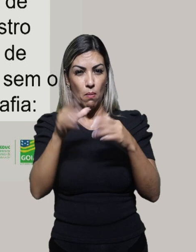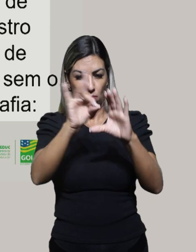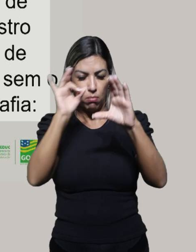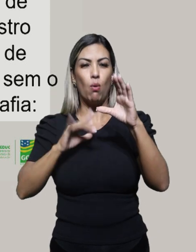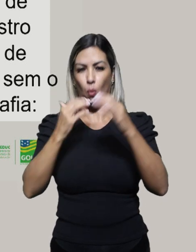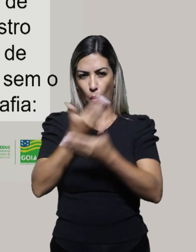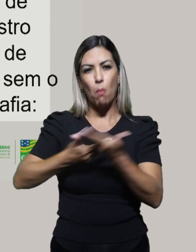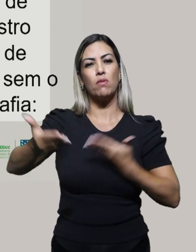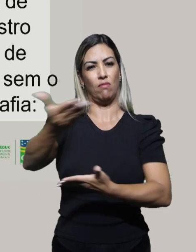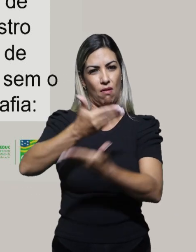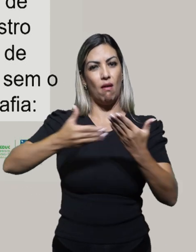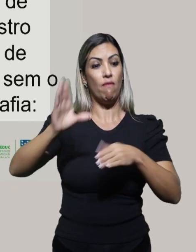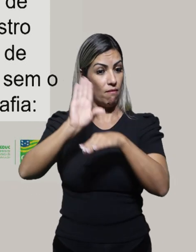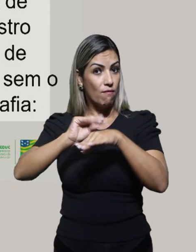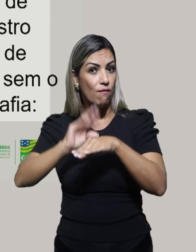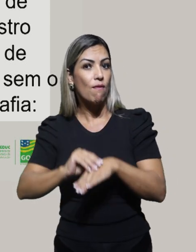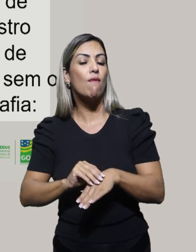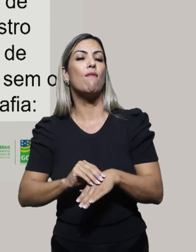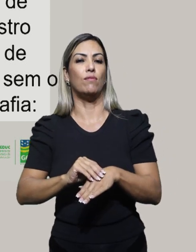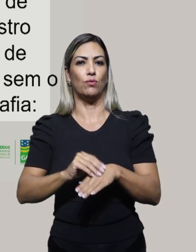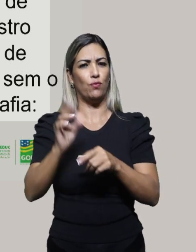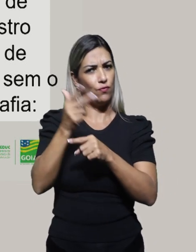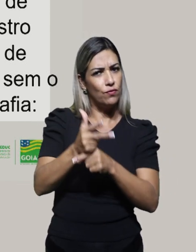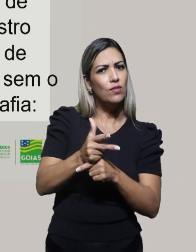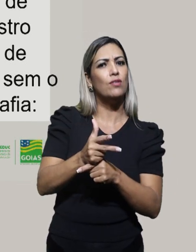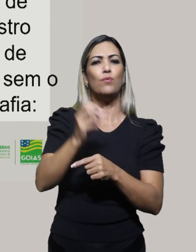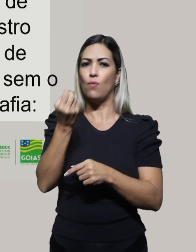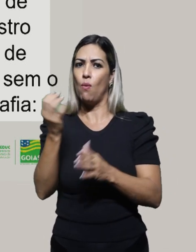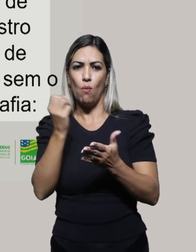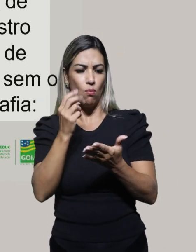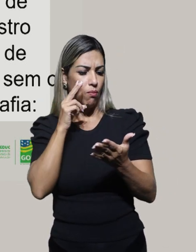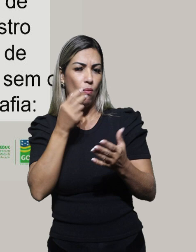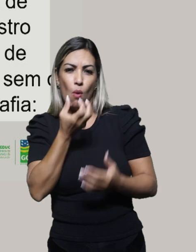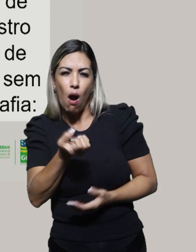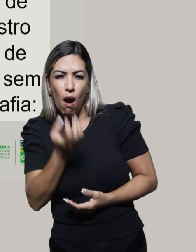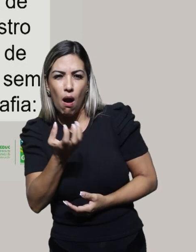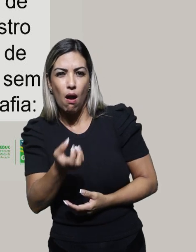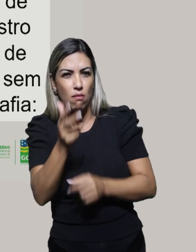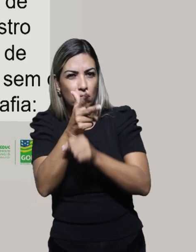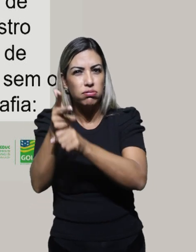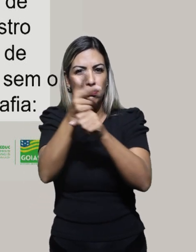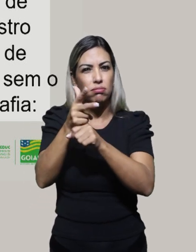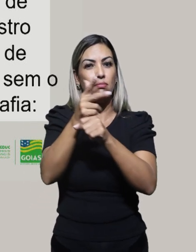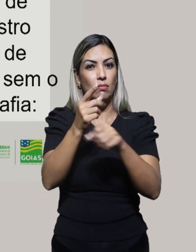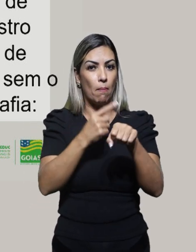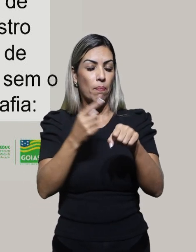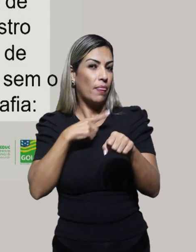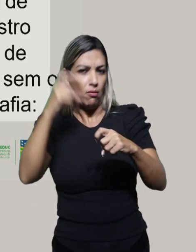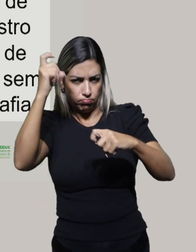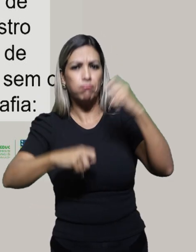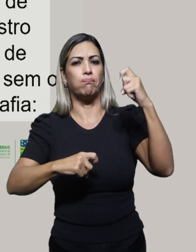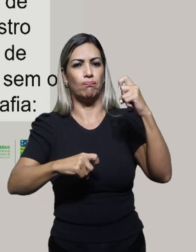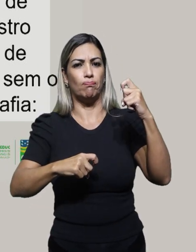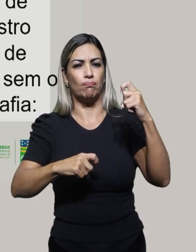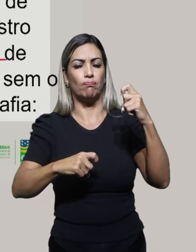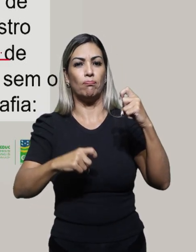para difundir uma fotografia, vídeo ou registro audiovisual que contenha cena de